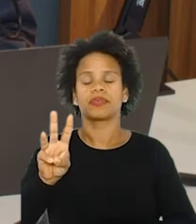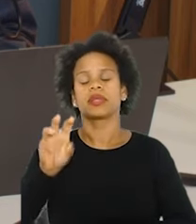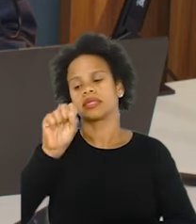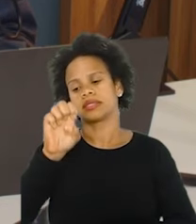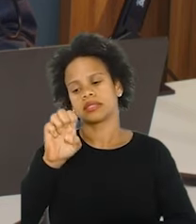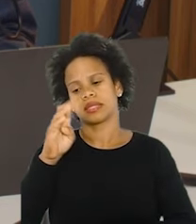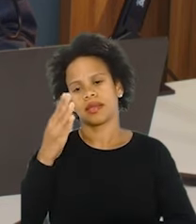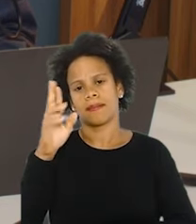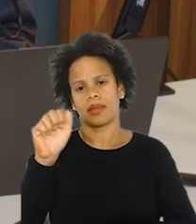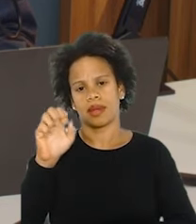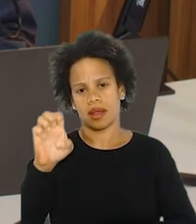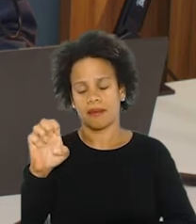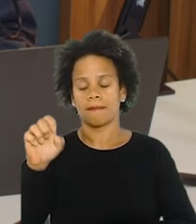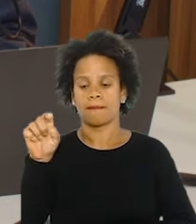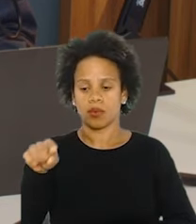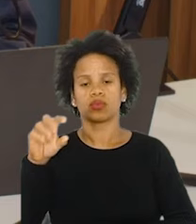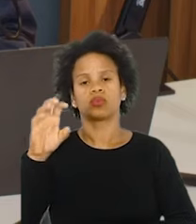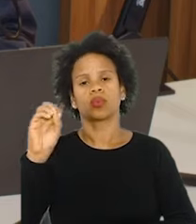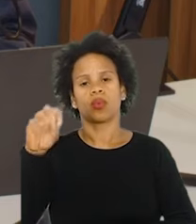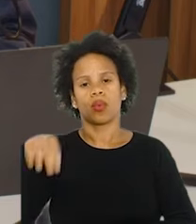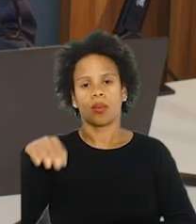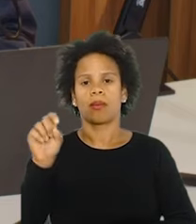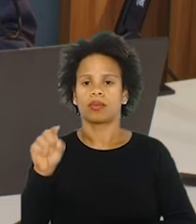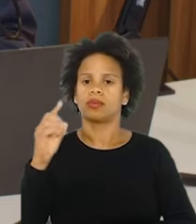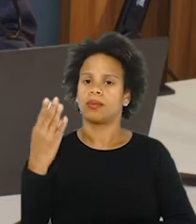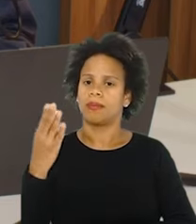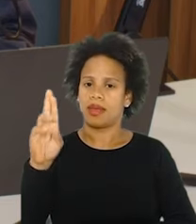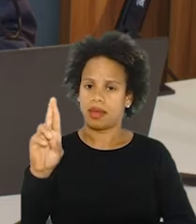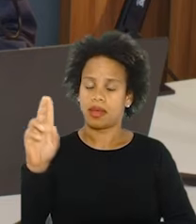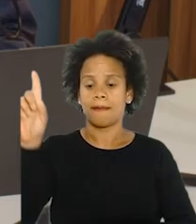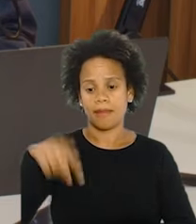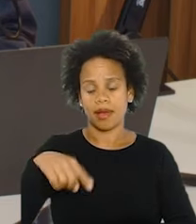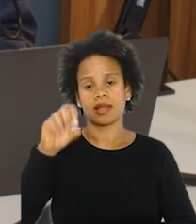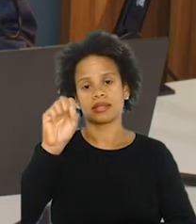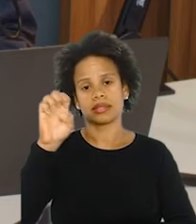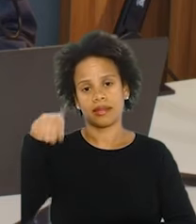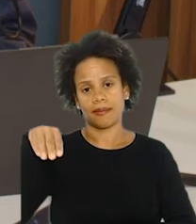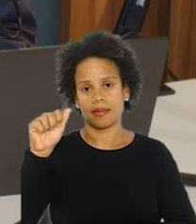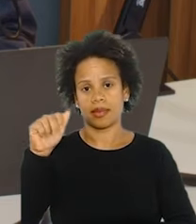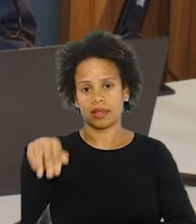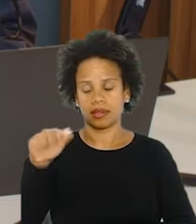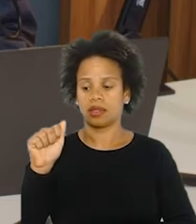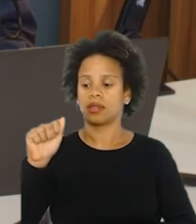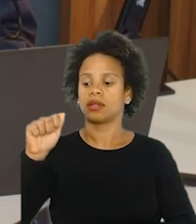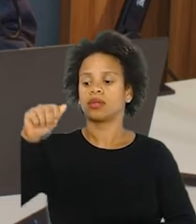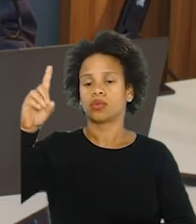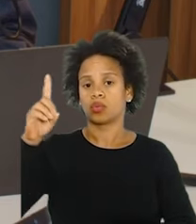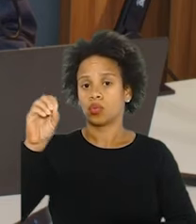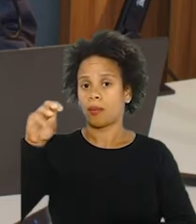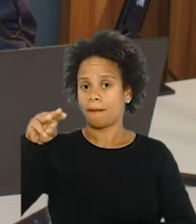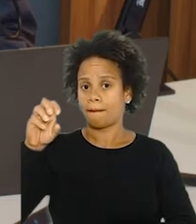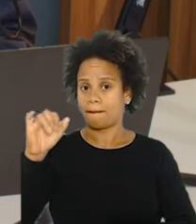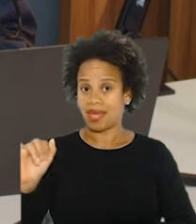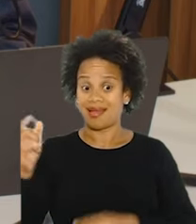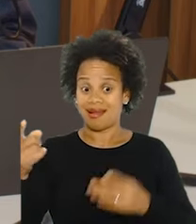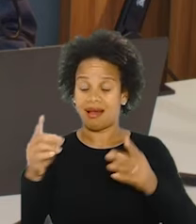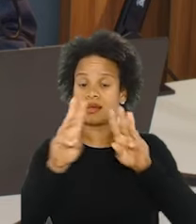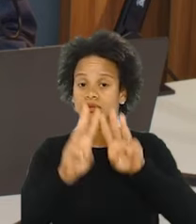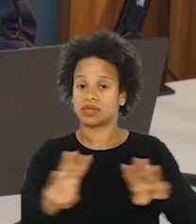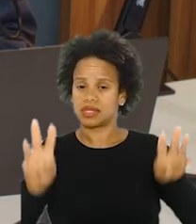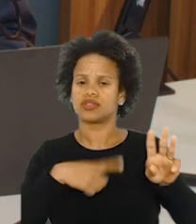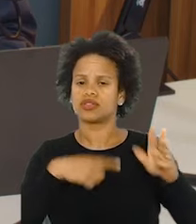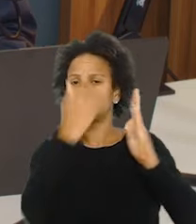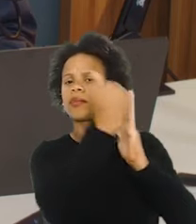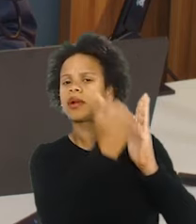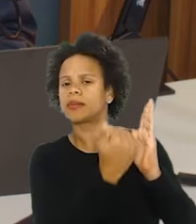www.sebrae.com.br barsad mei nesse site vocês terão toda a nossa programação dessa semana e nada mais do que um